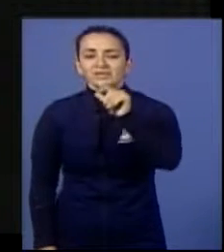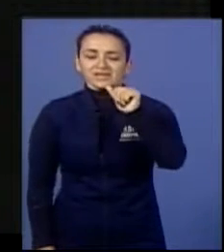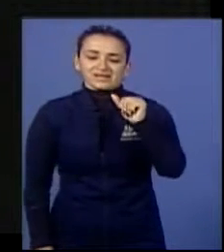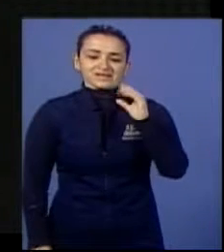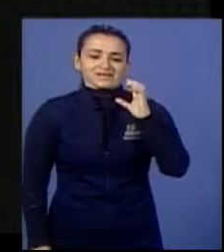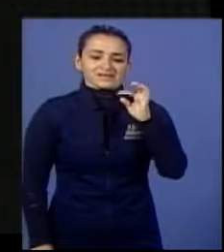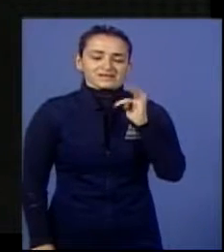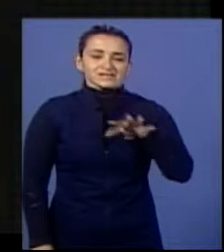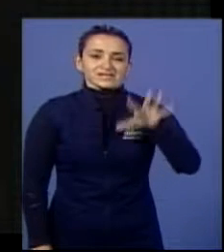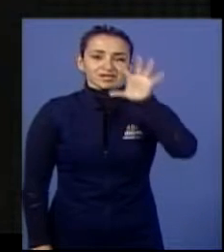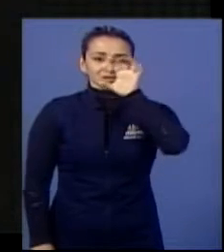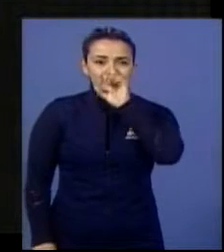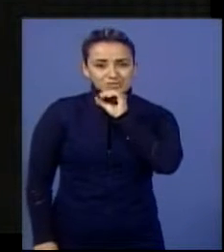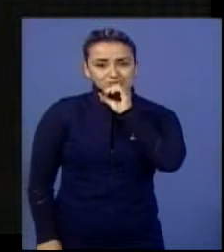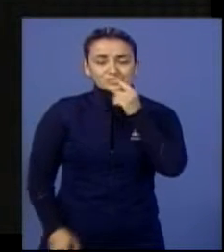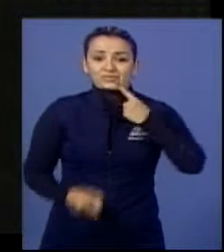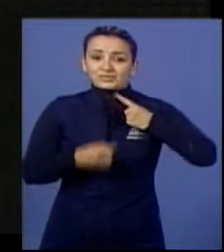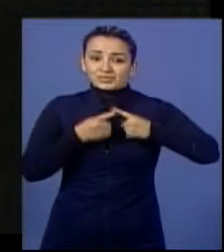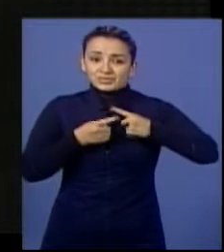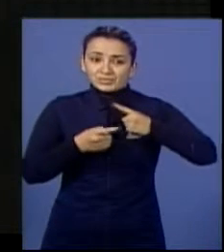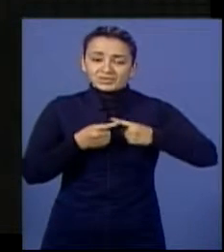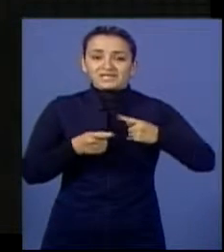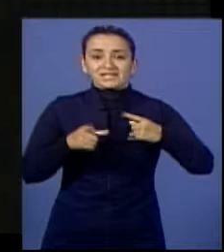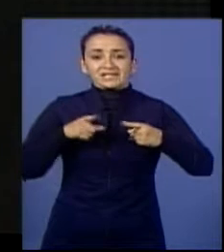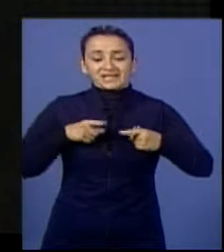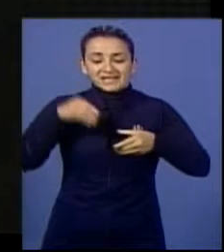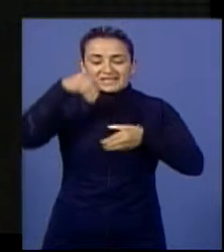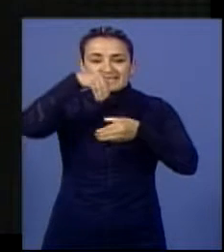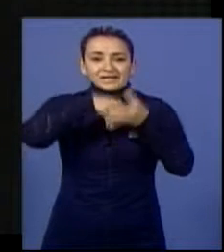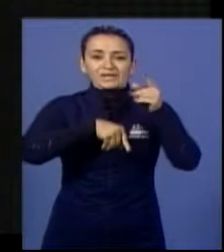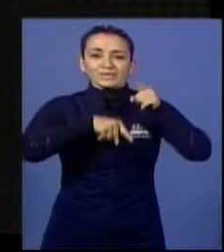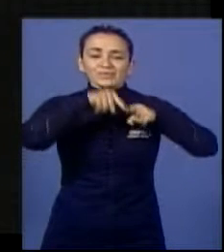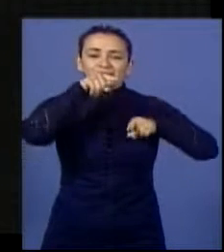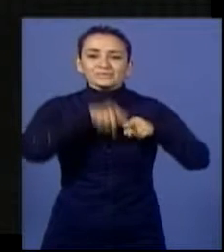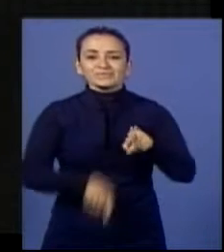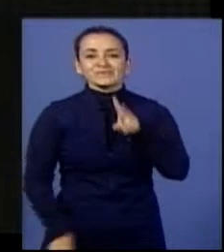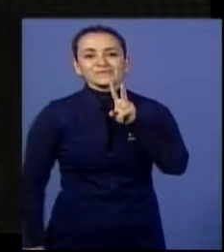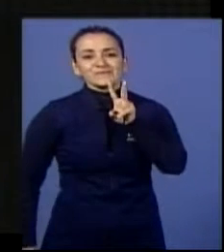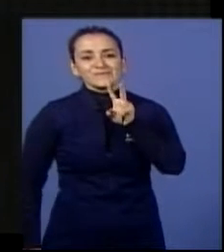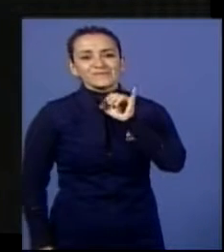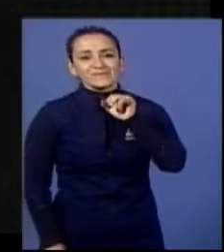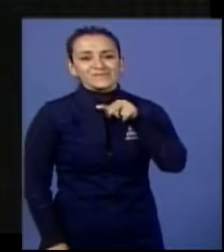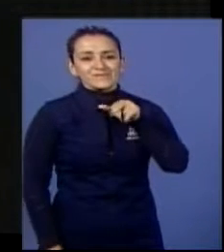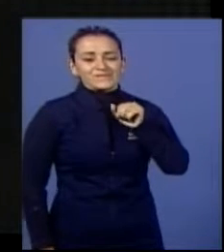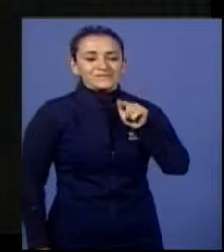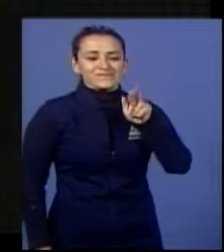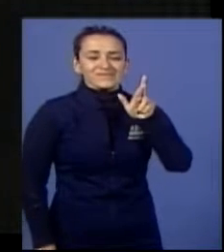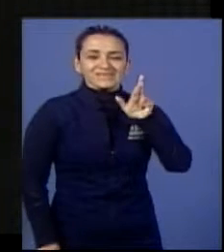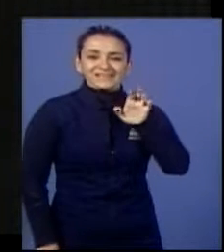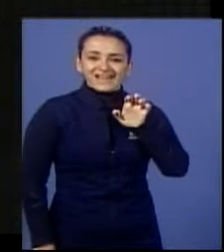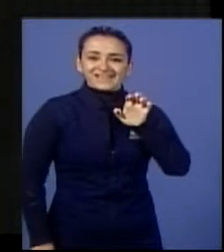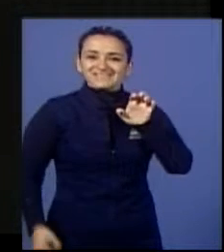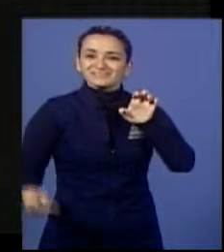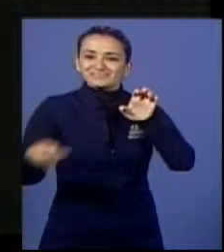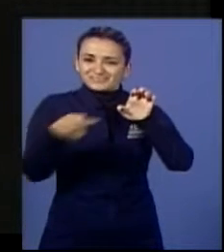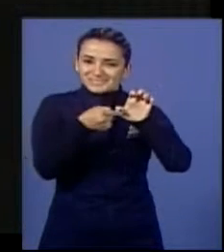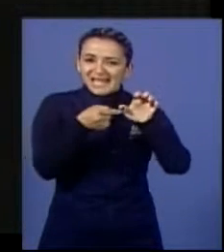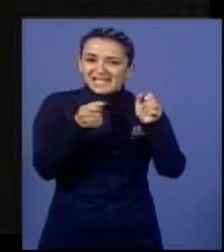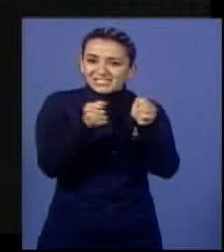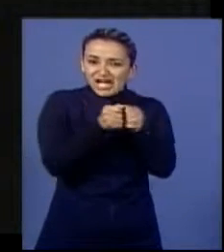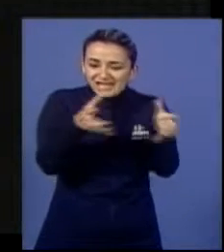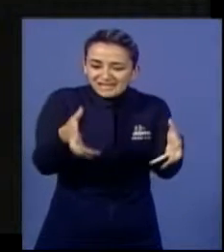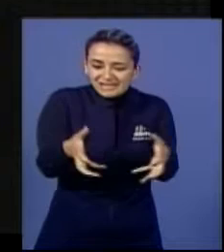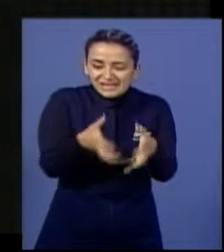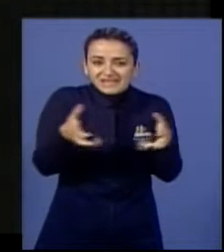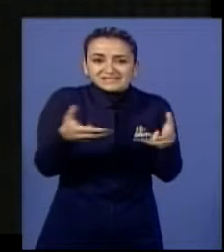acético. Acético, porque é o ácido que existe no vinagre. O vinagre vem do latim acetum, que quer dizer azedo, daí